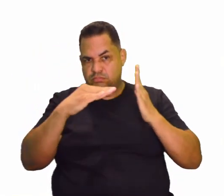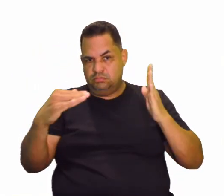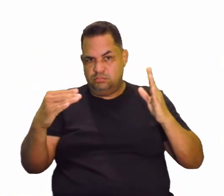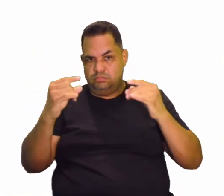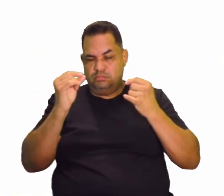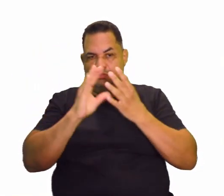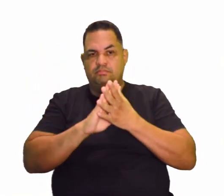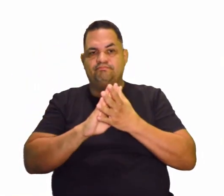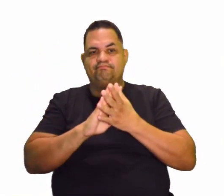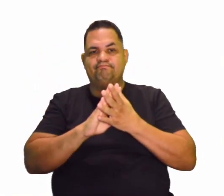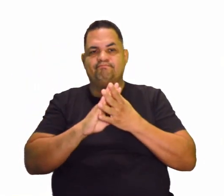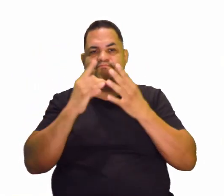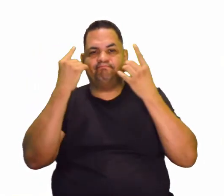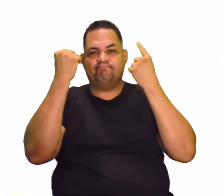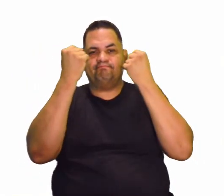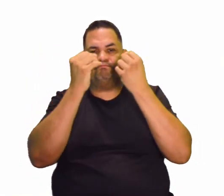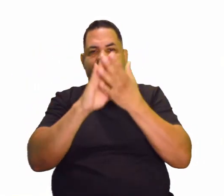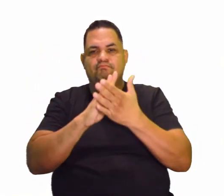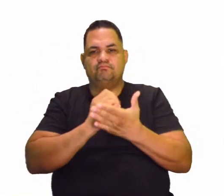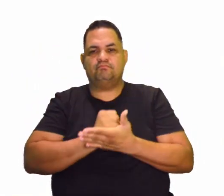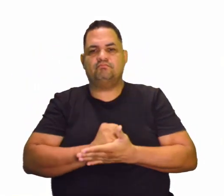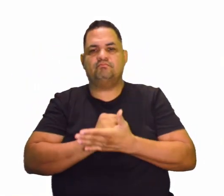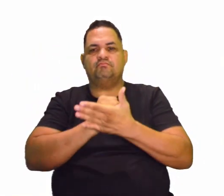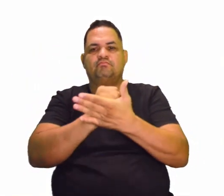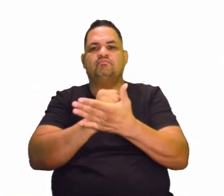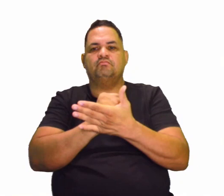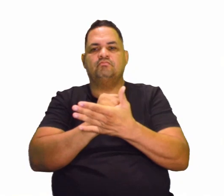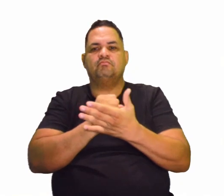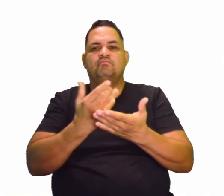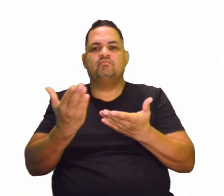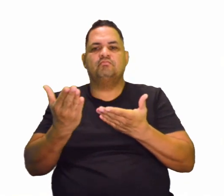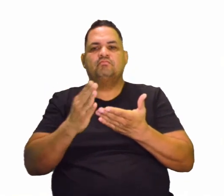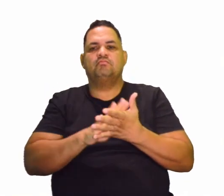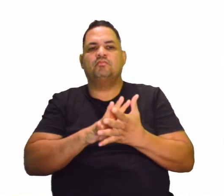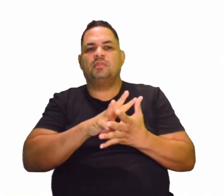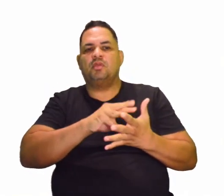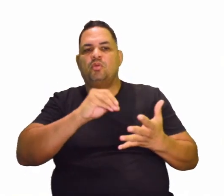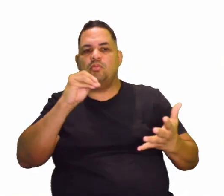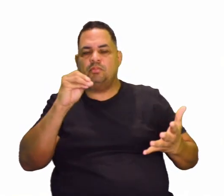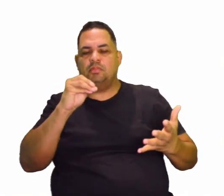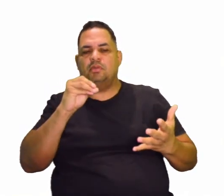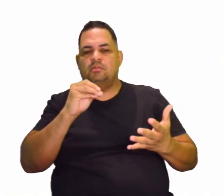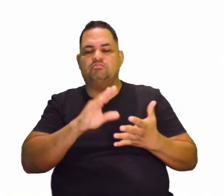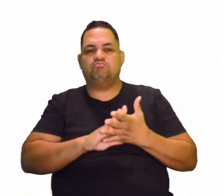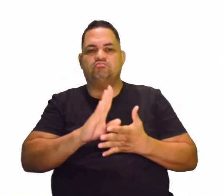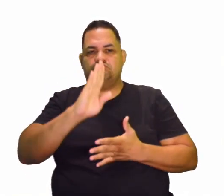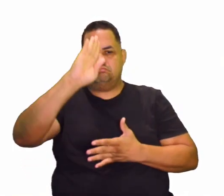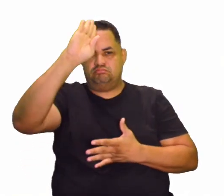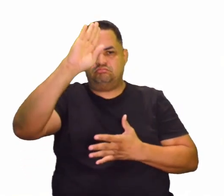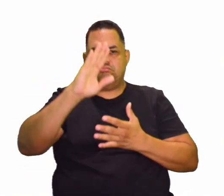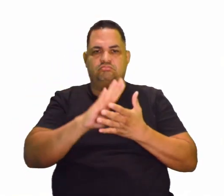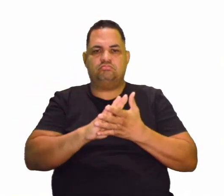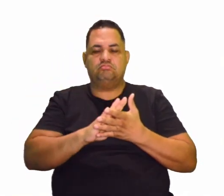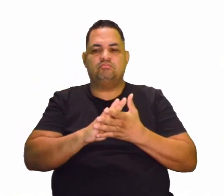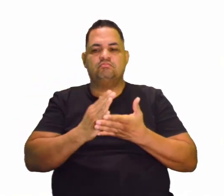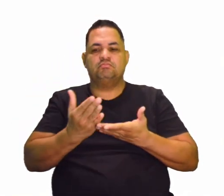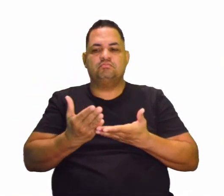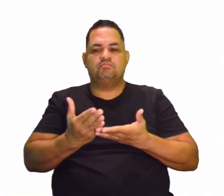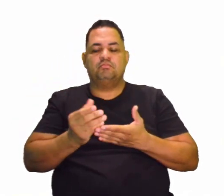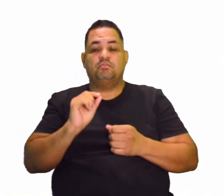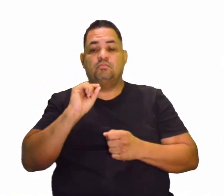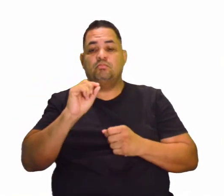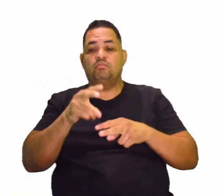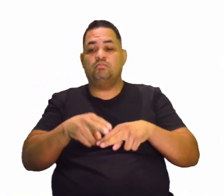os romanos, né? Tiveram inspiração, mas na verdade eles copiavam mesmo. Então por isso que eles se apropriavam